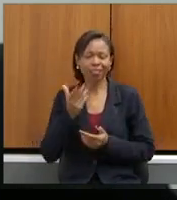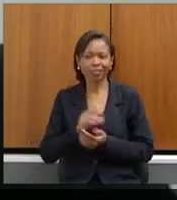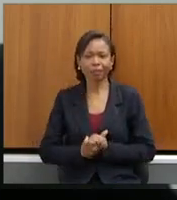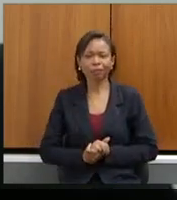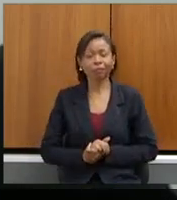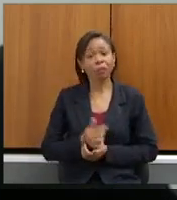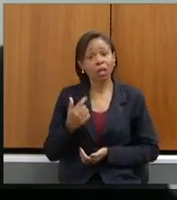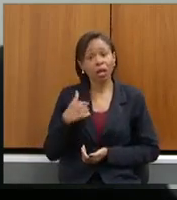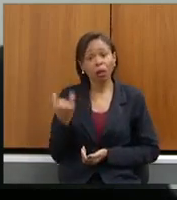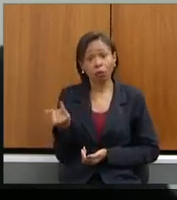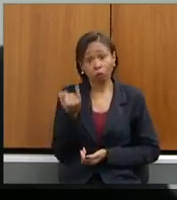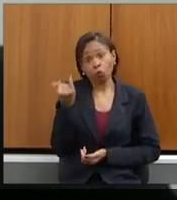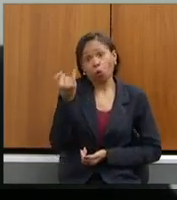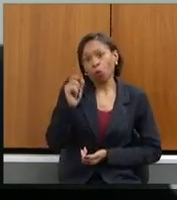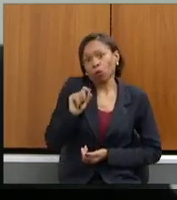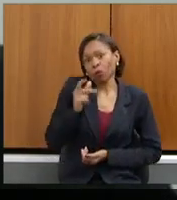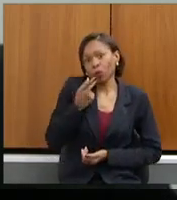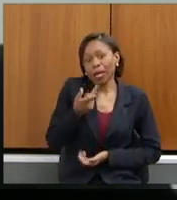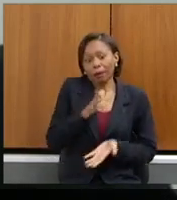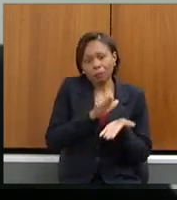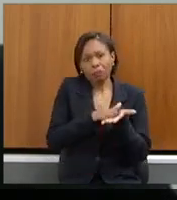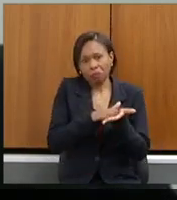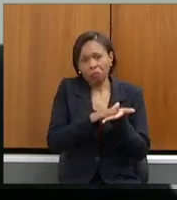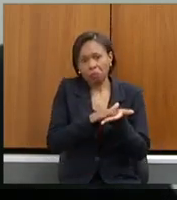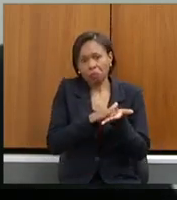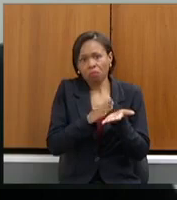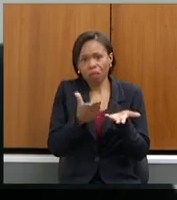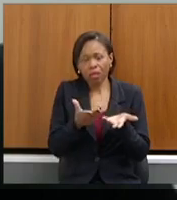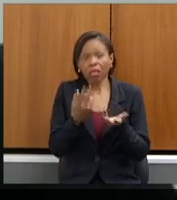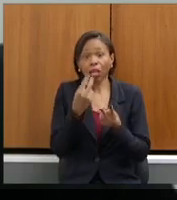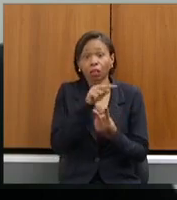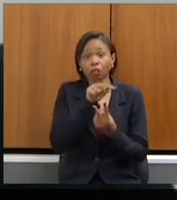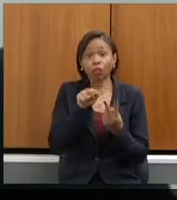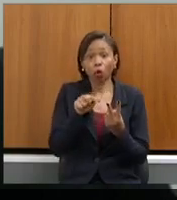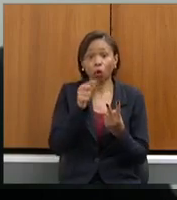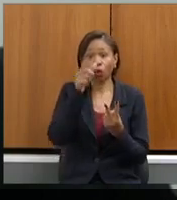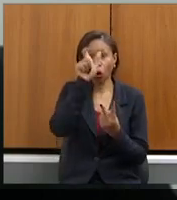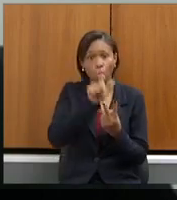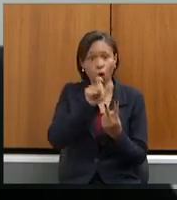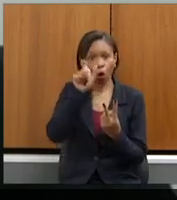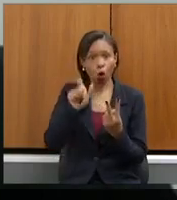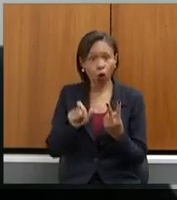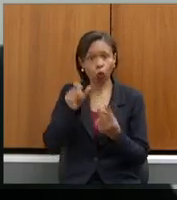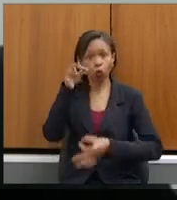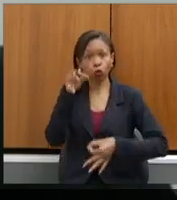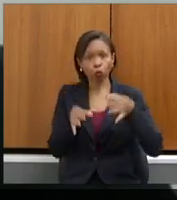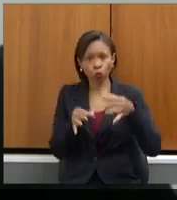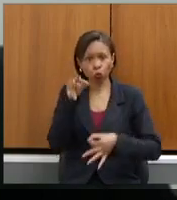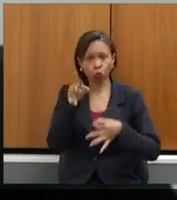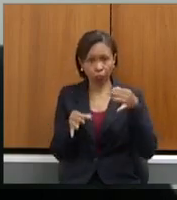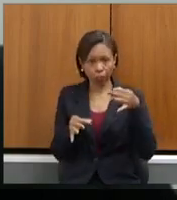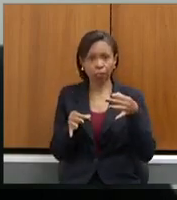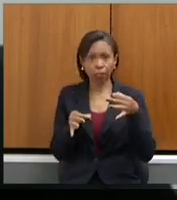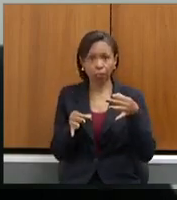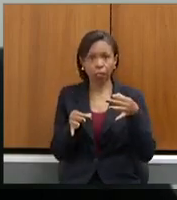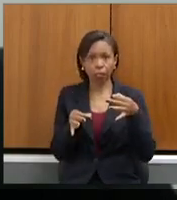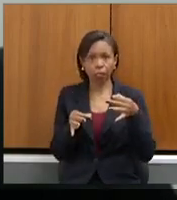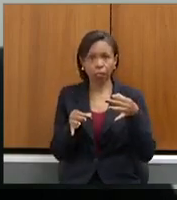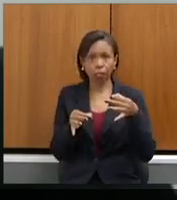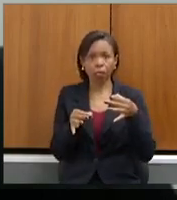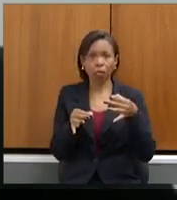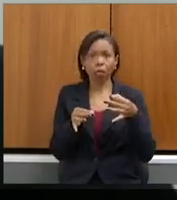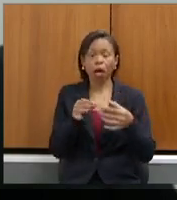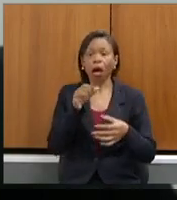ressalta ressaltou a importante os meus parabéns a dois juízes representando as as duas Justiça justiça estadual